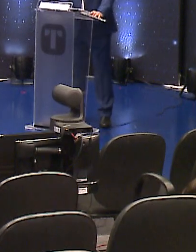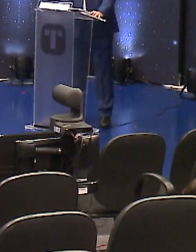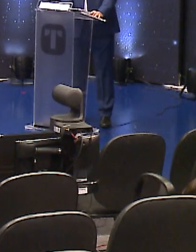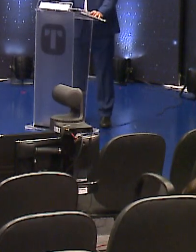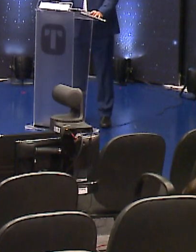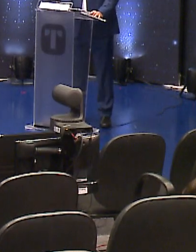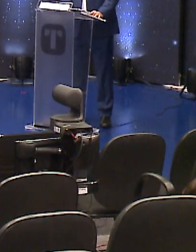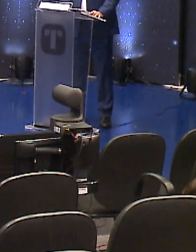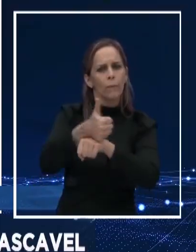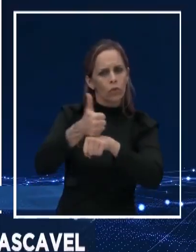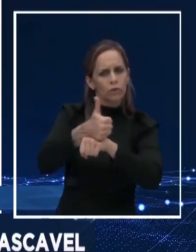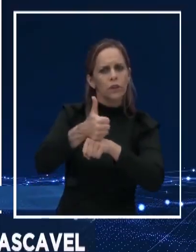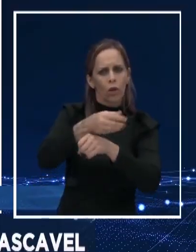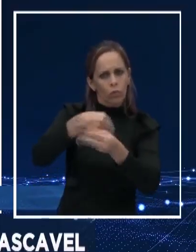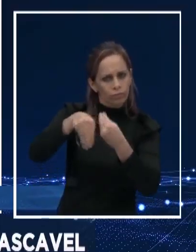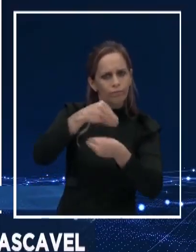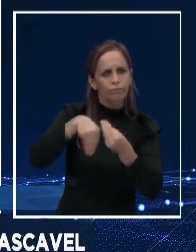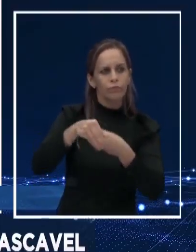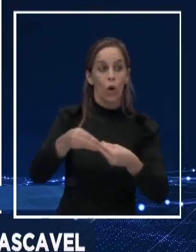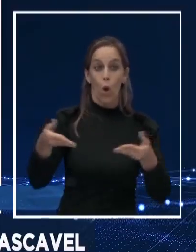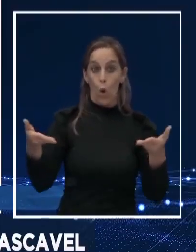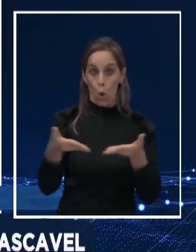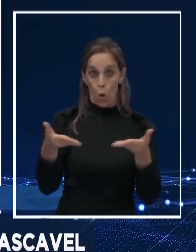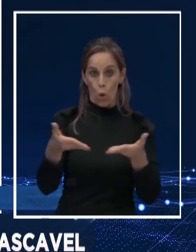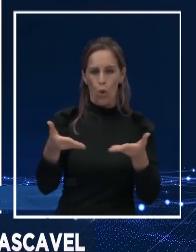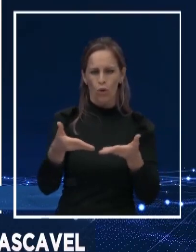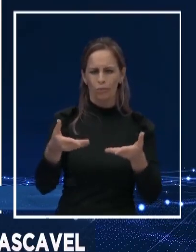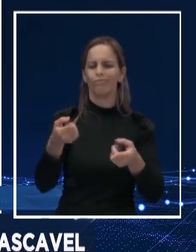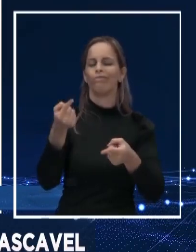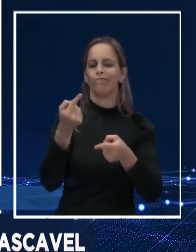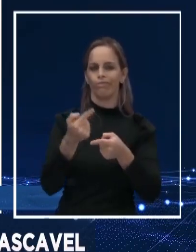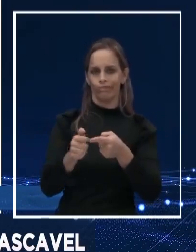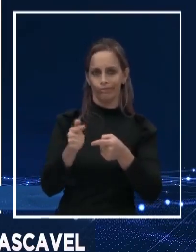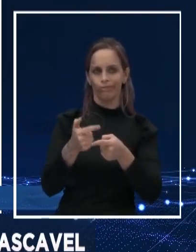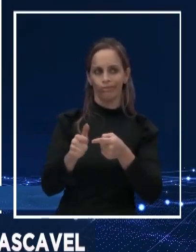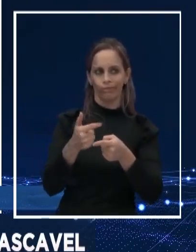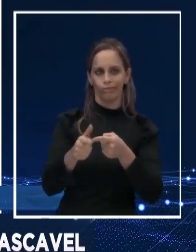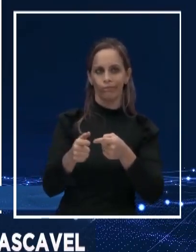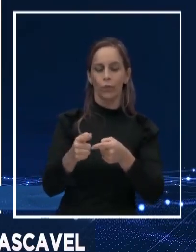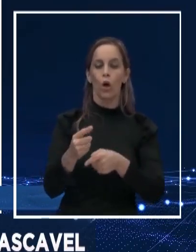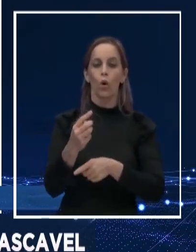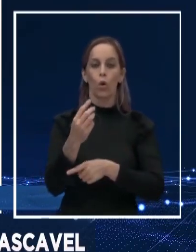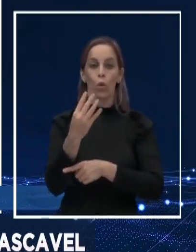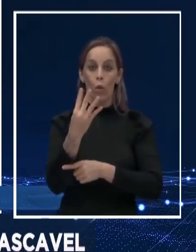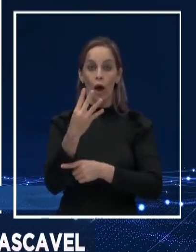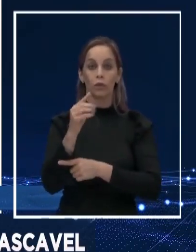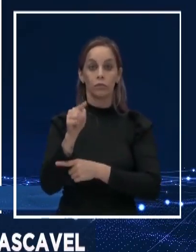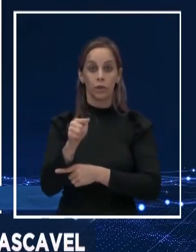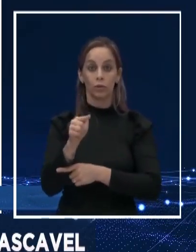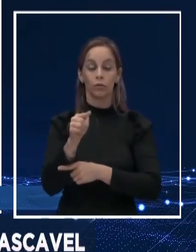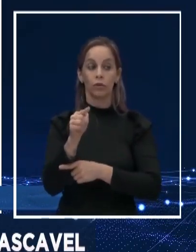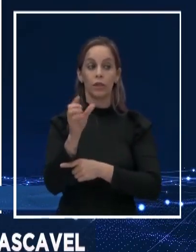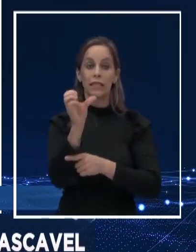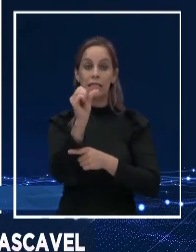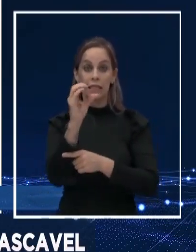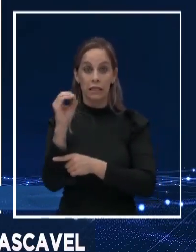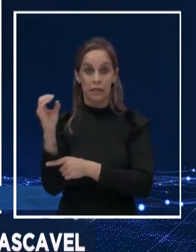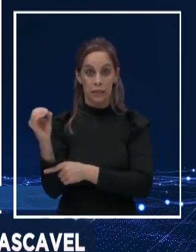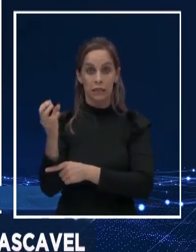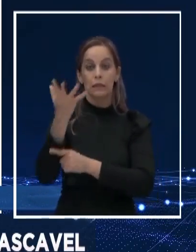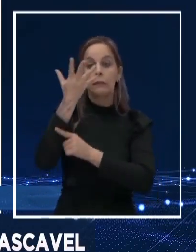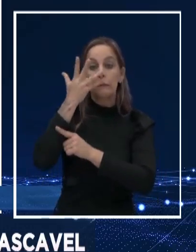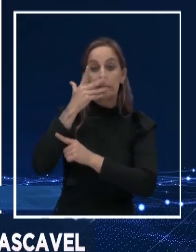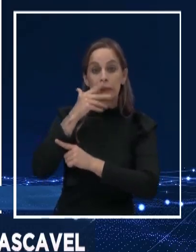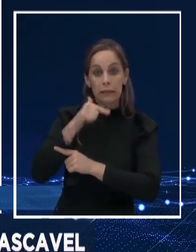trocadas entre os candidatos. Hoje nós temos um déficit de 4.600 crianças